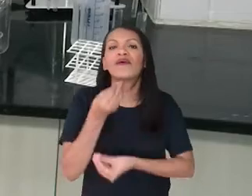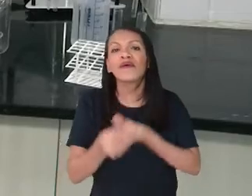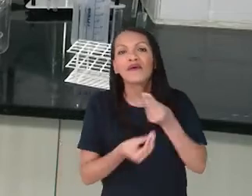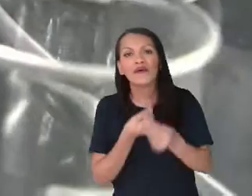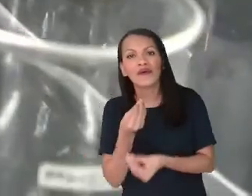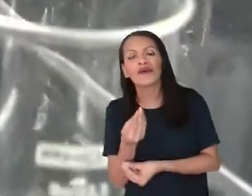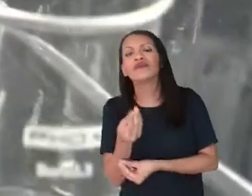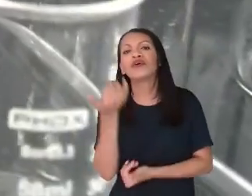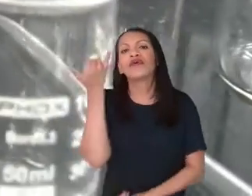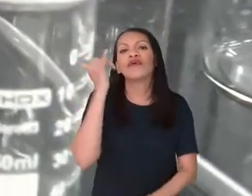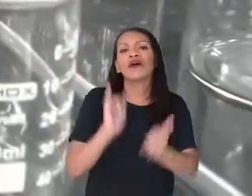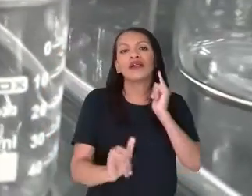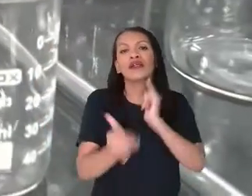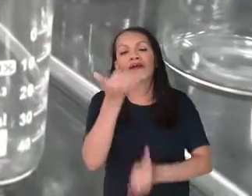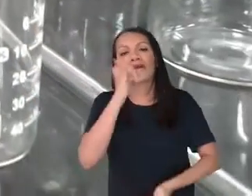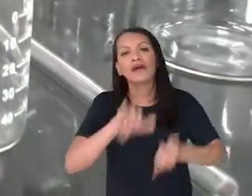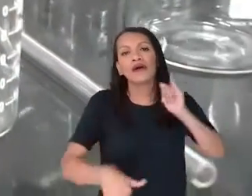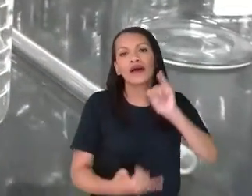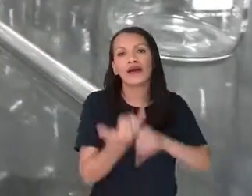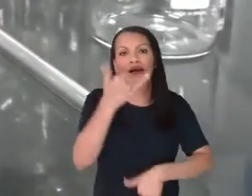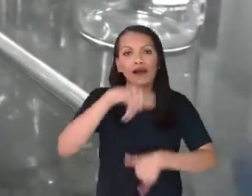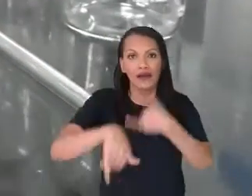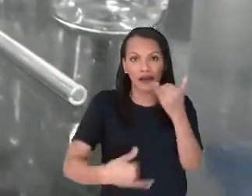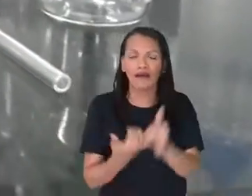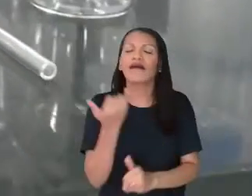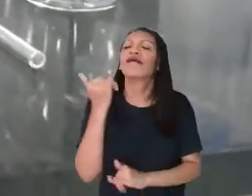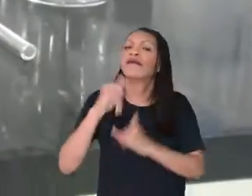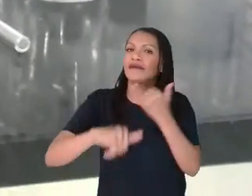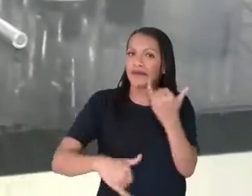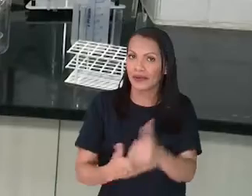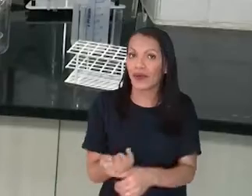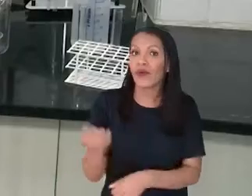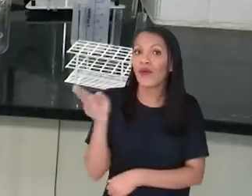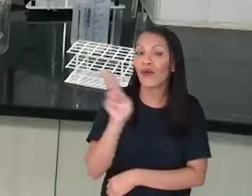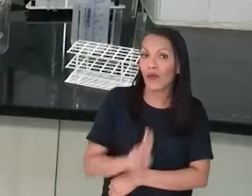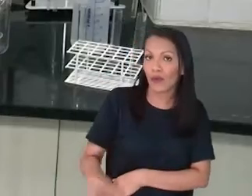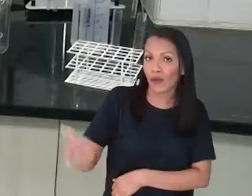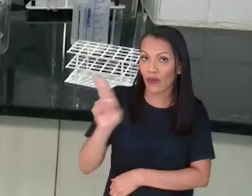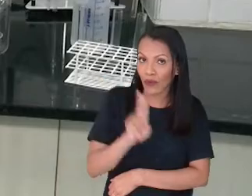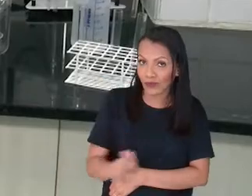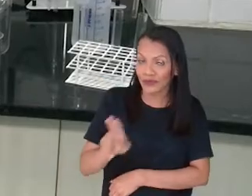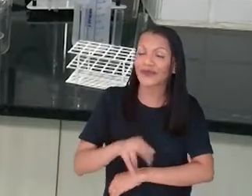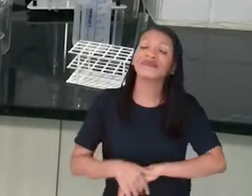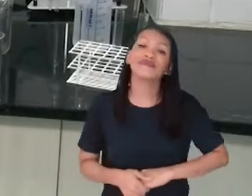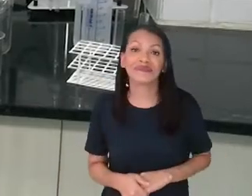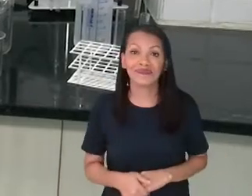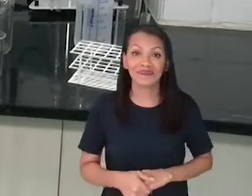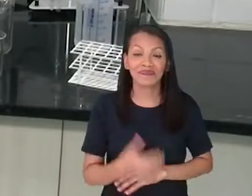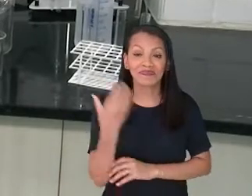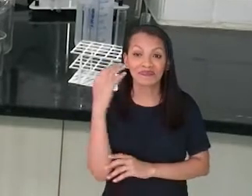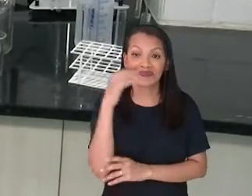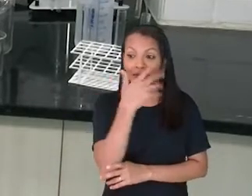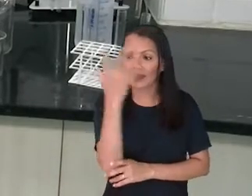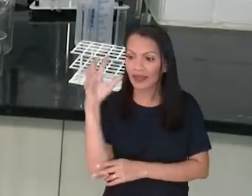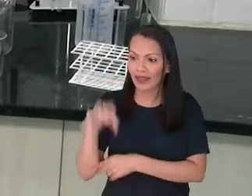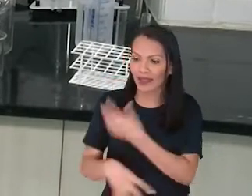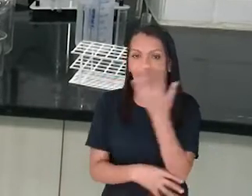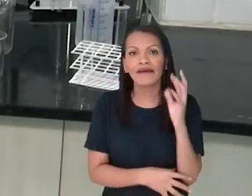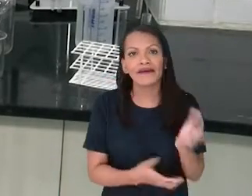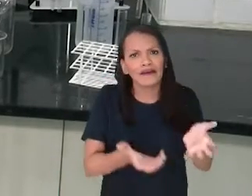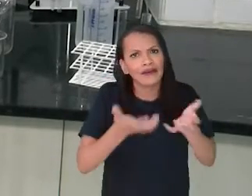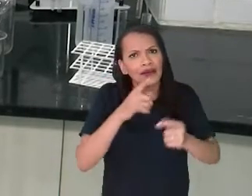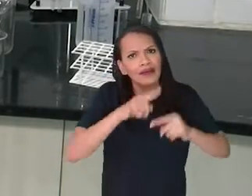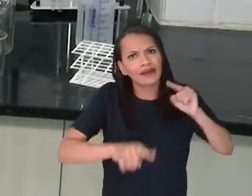do laboratório de química, mas que é usado nas aulas de ciência da natureza. Eu quero mostrar esses